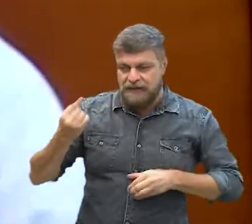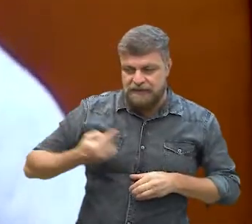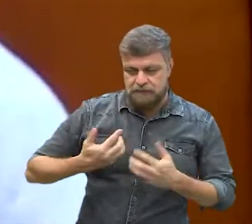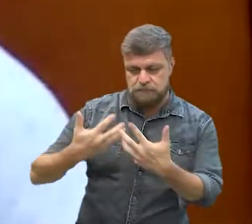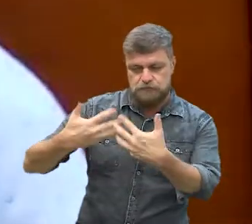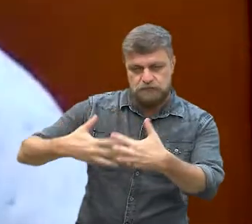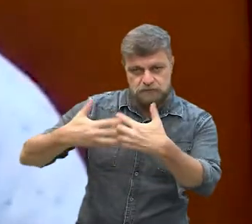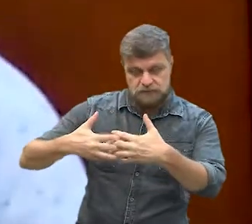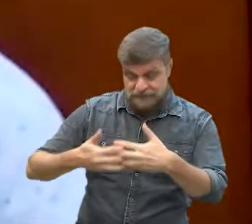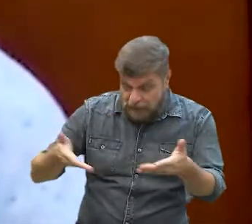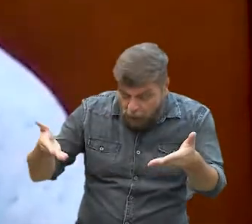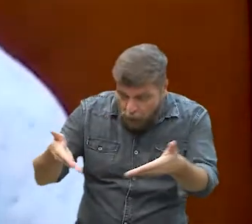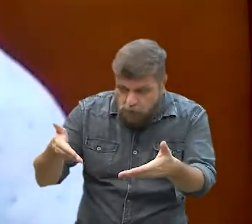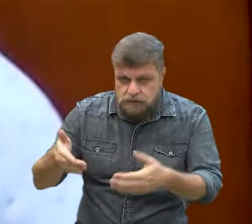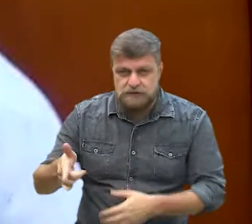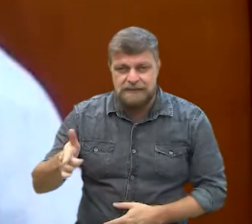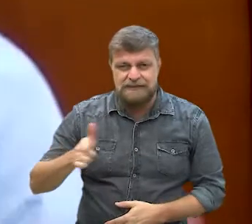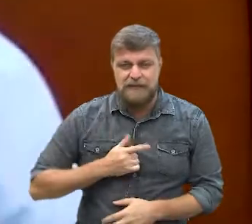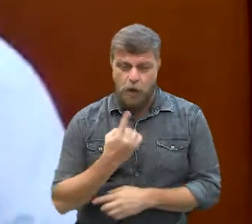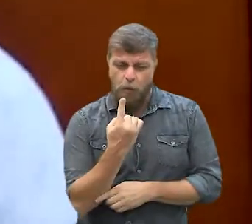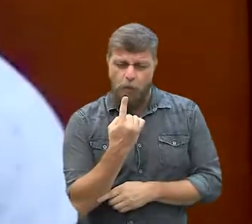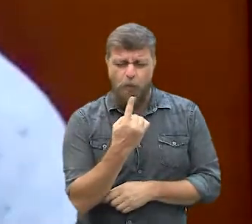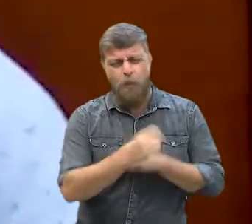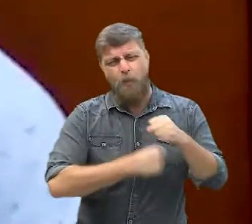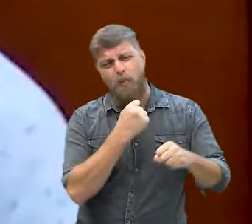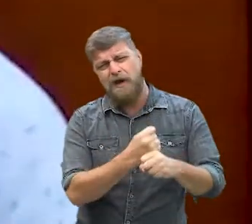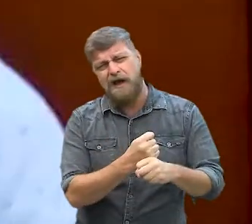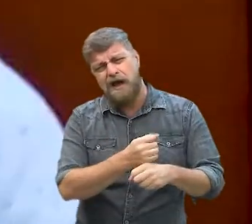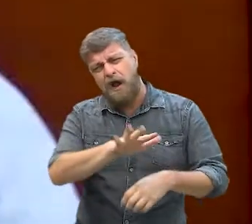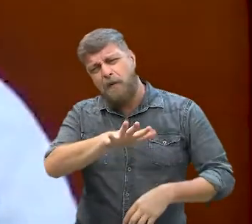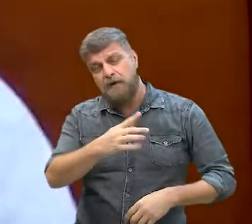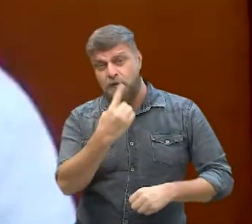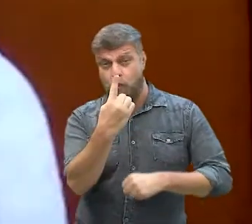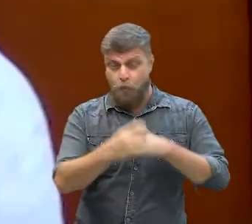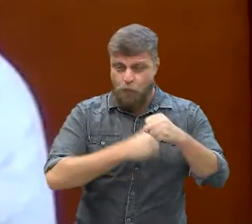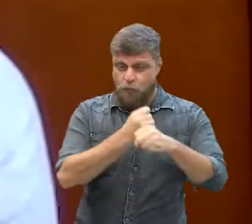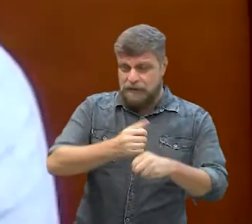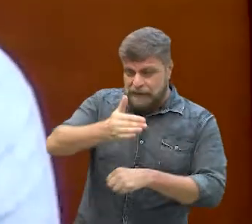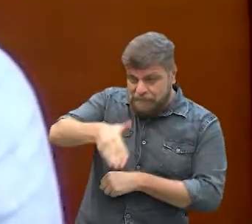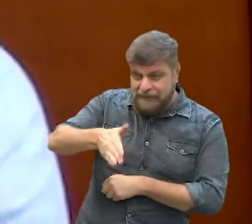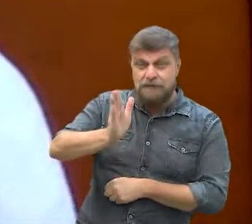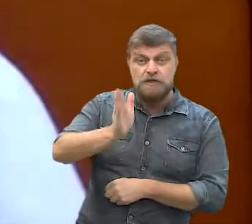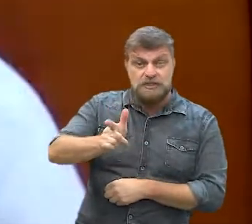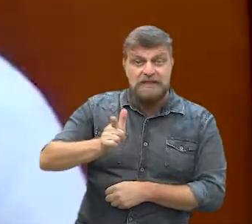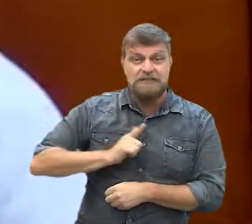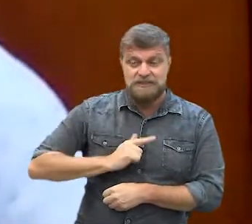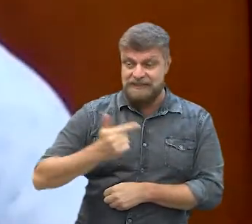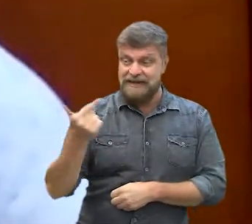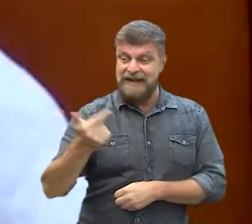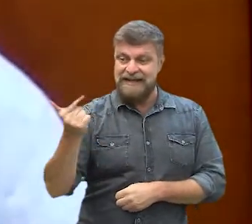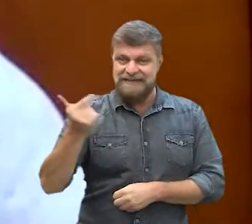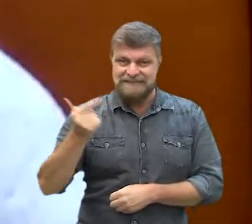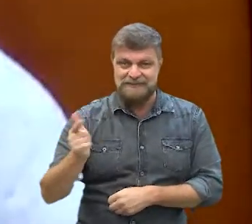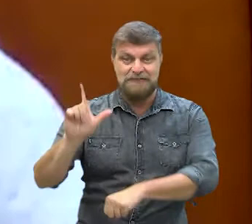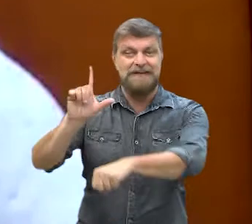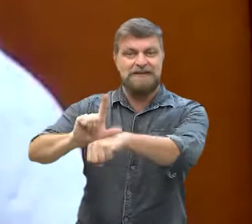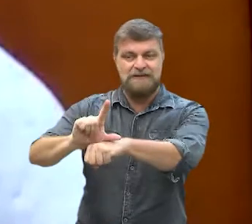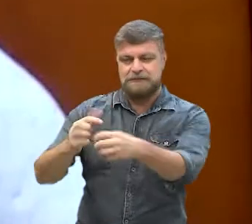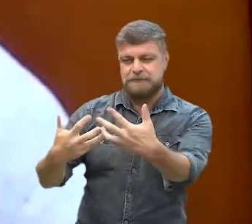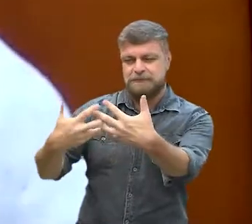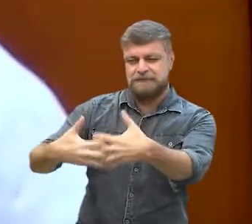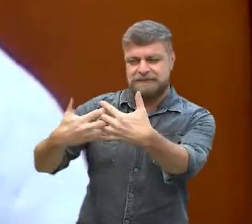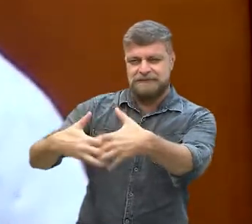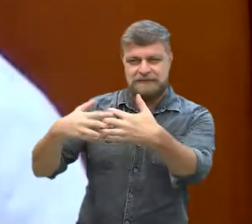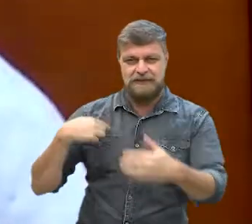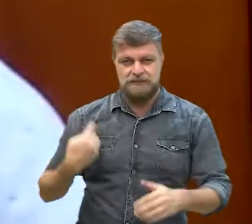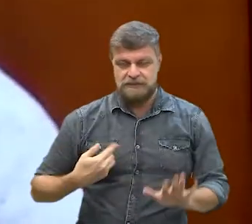operando atualmente, dentro de um ano, praticamente, um ano e meio, a gente já estava com a segunda unidade, né? A gente